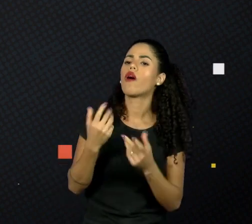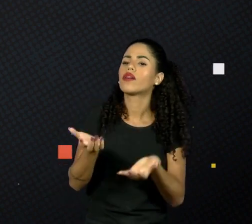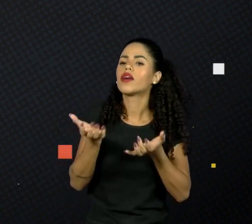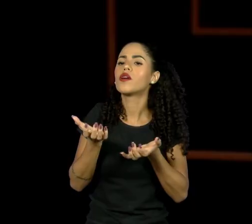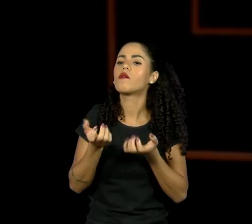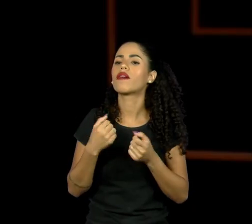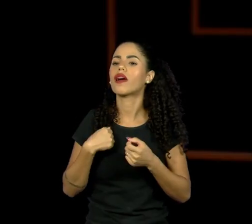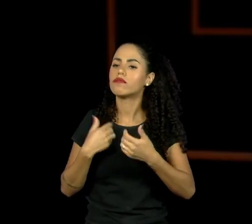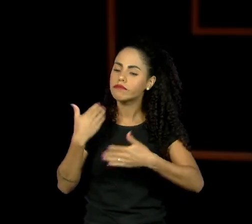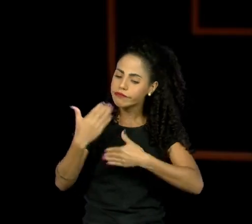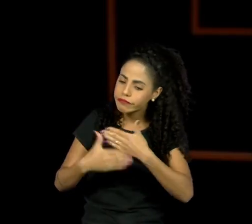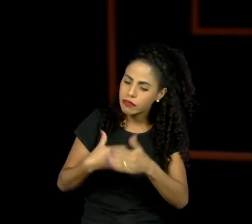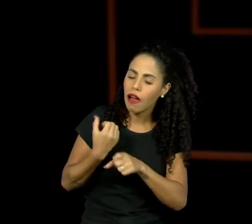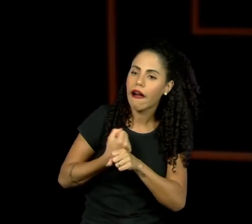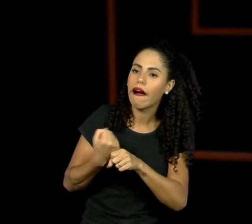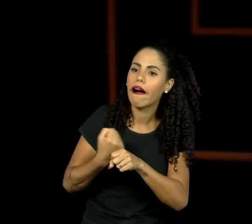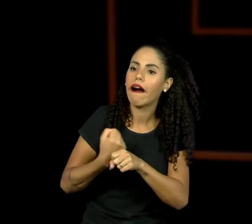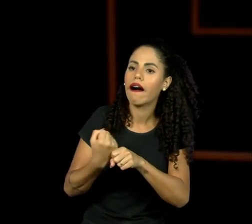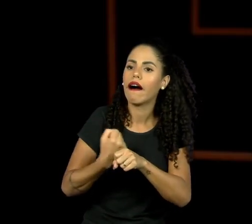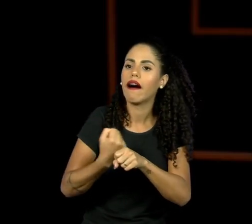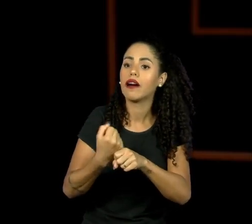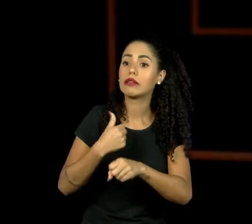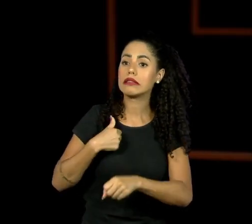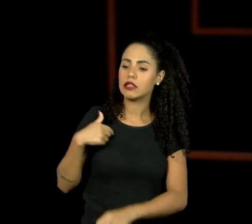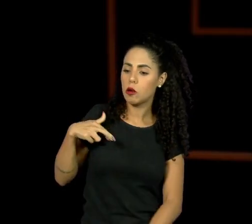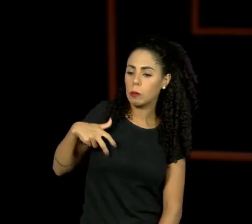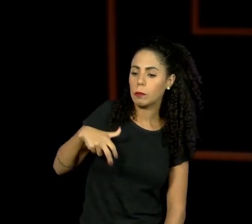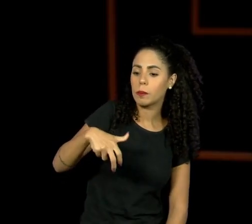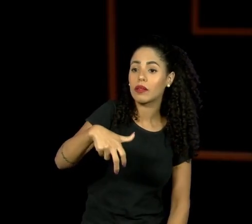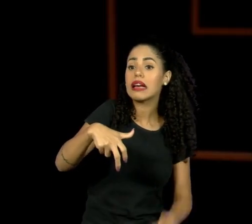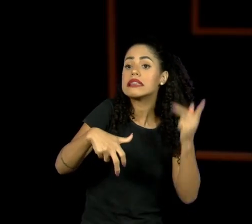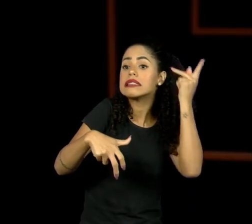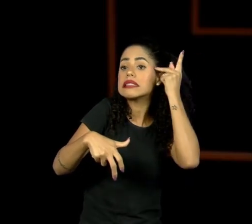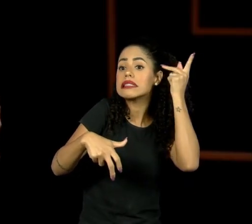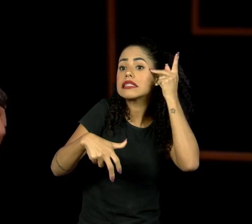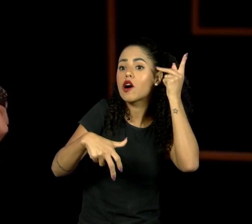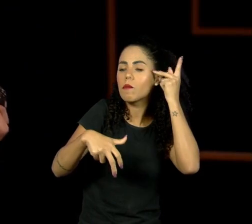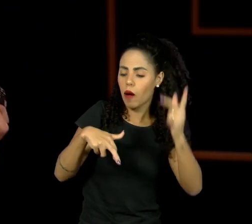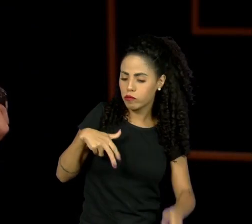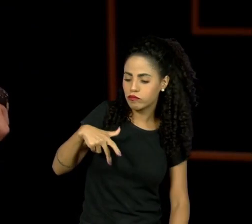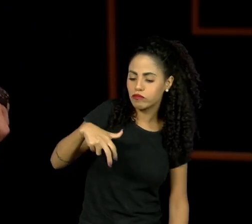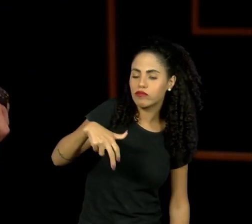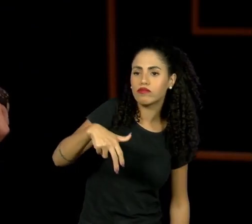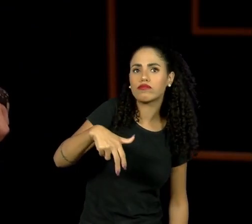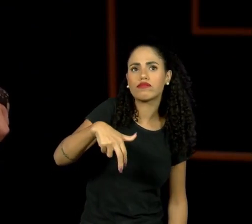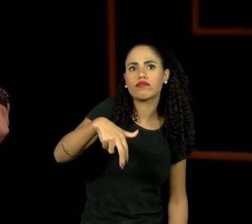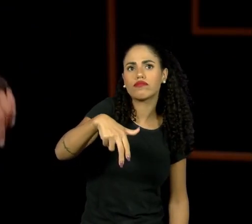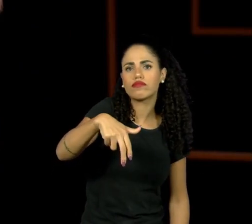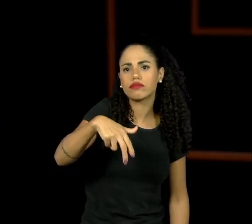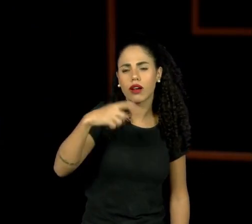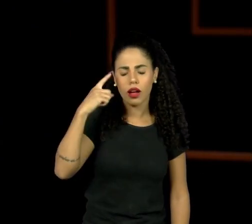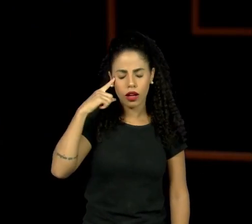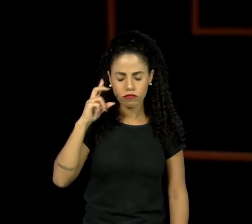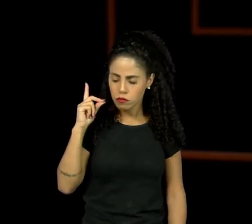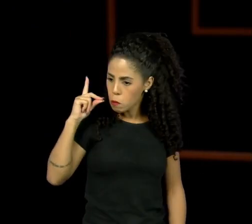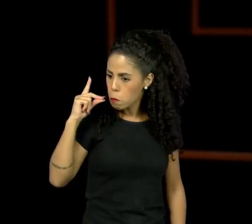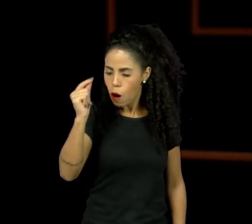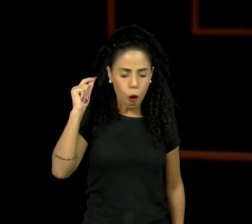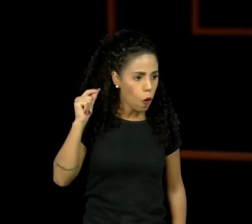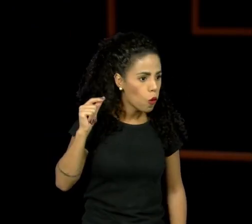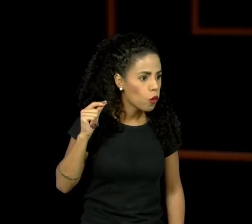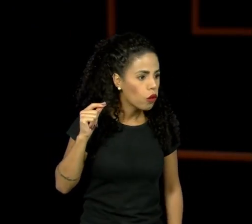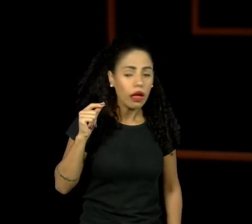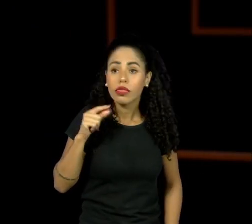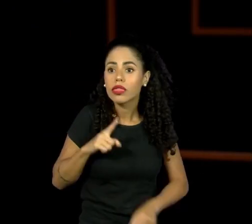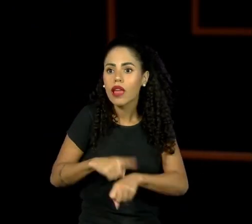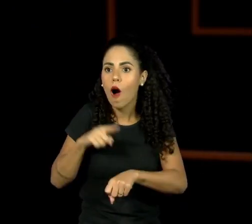Consuelo. Passaram-se anos, eu andando aqui em São Paulo, quando eu atravessei a rua ali perto do Colégio Marista, fez assim, ó, tim, parecia